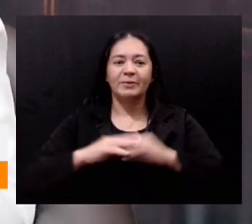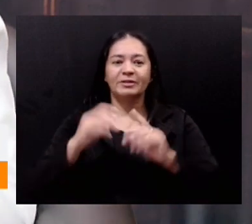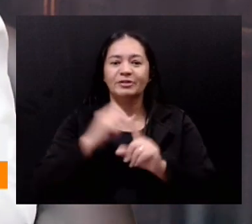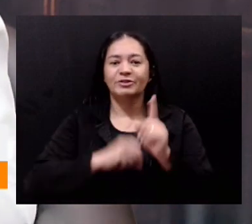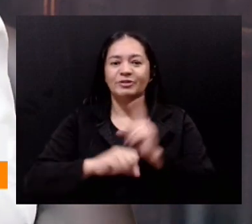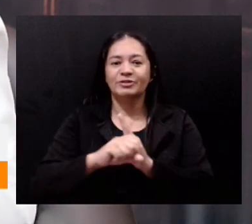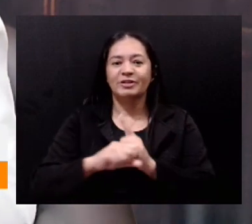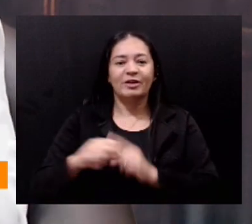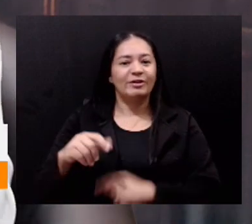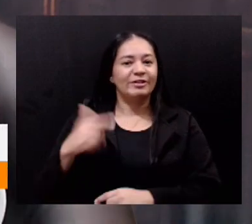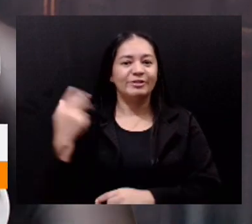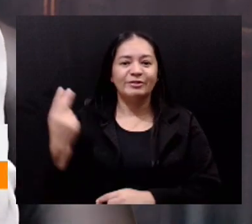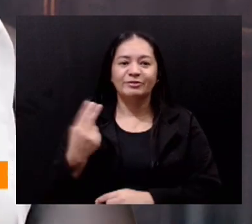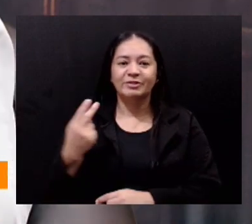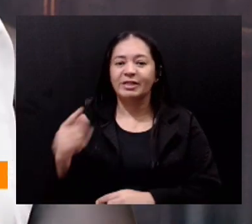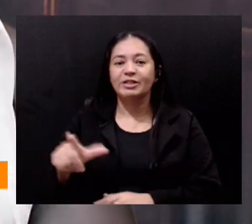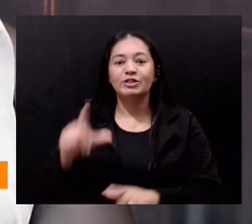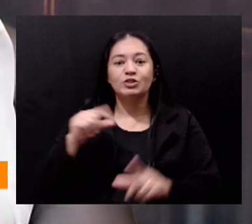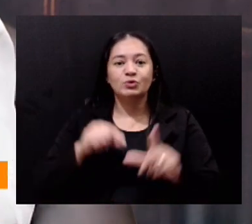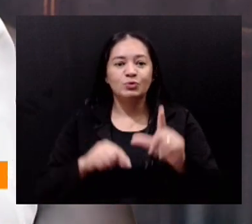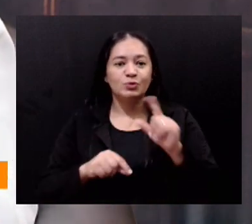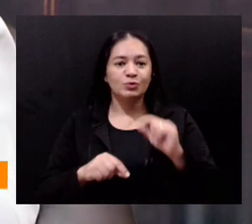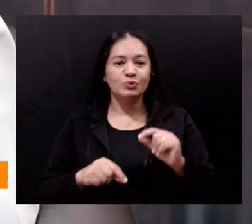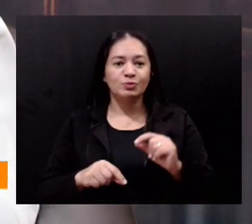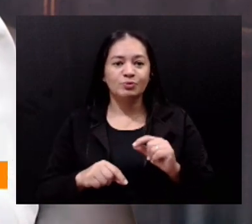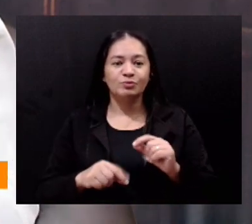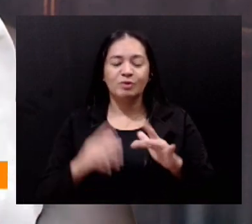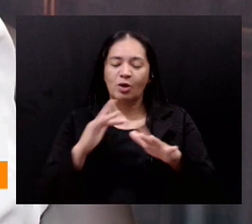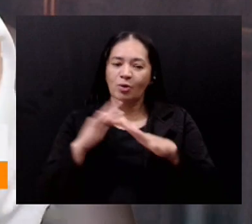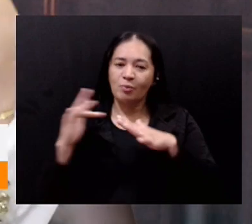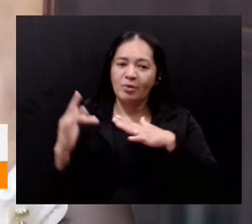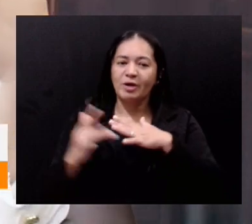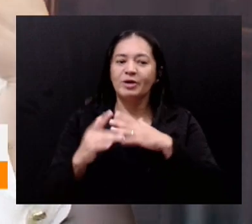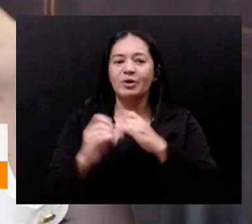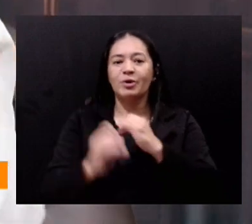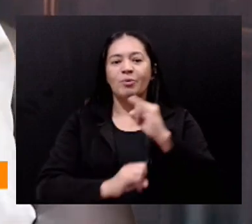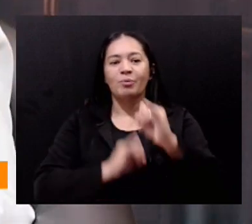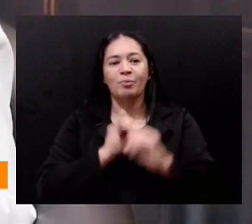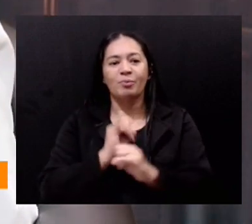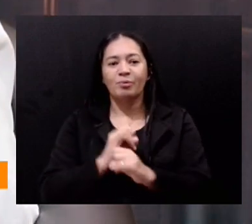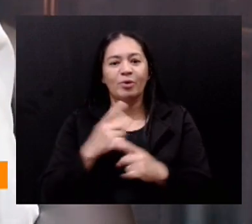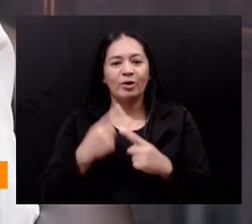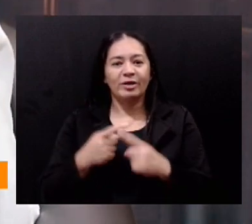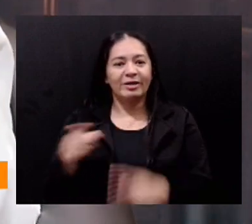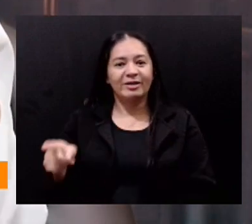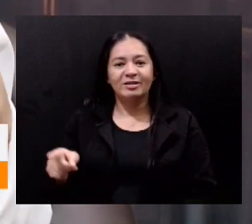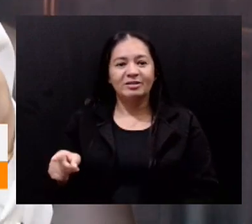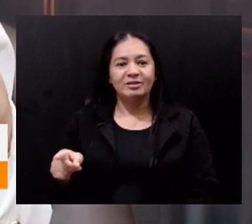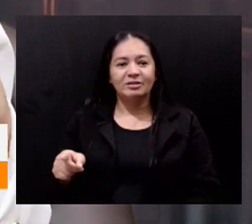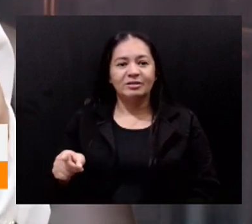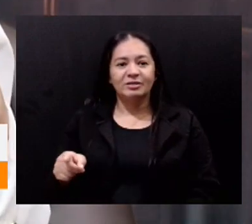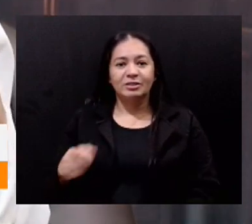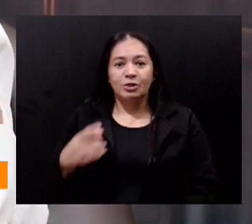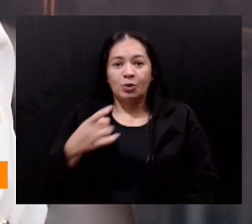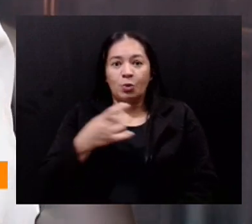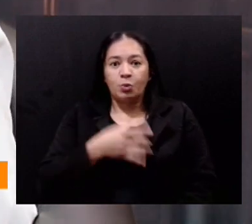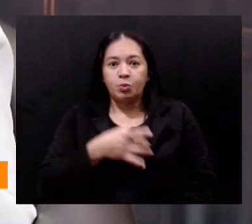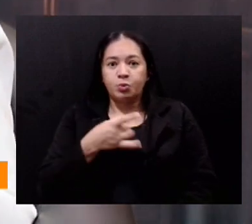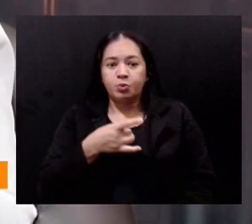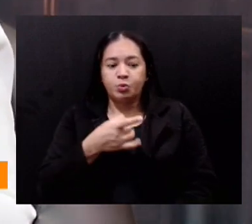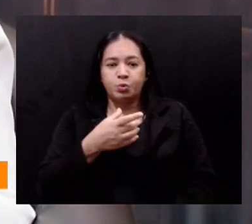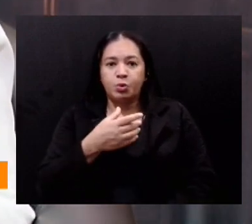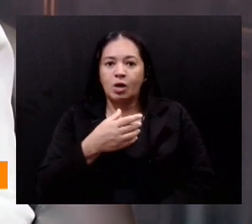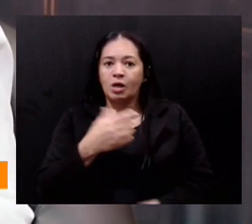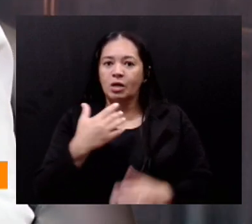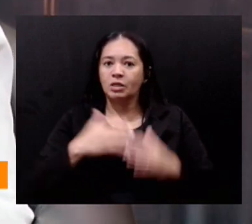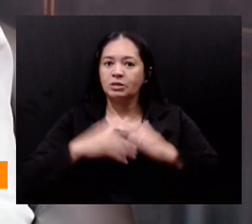preferem, uma rede social, um online, porque eles ficam com esse medo, com esse receio, muitas